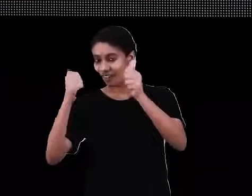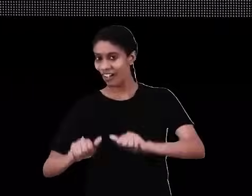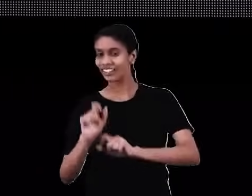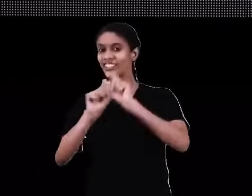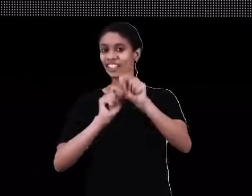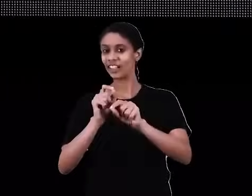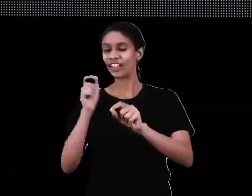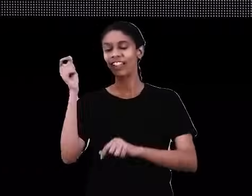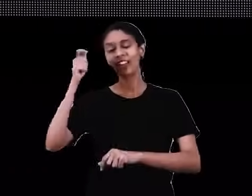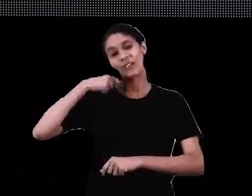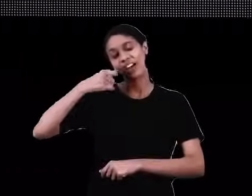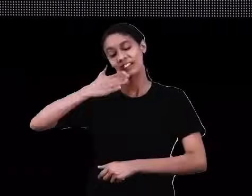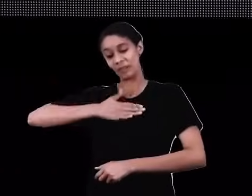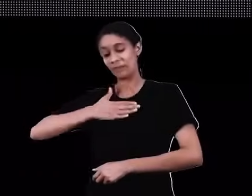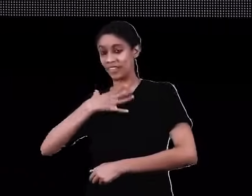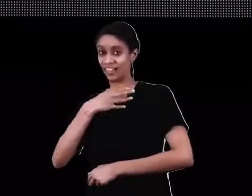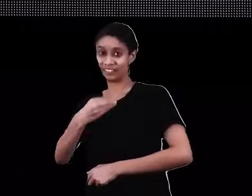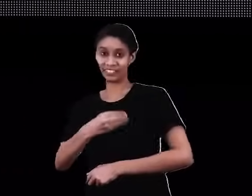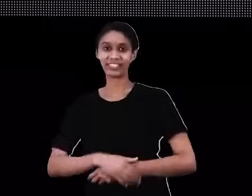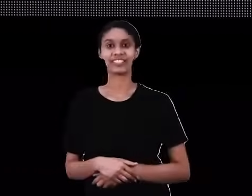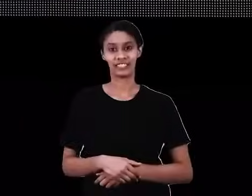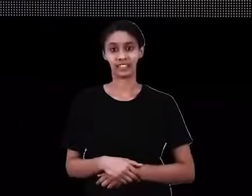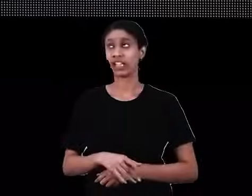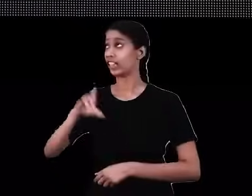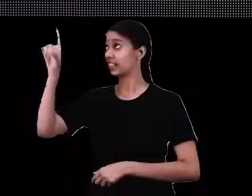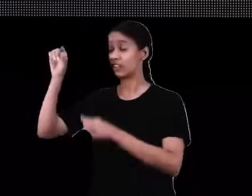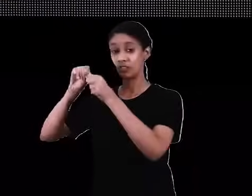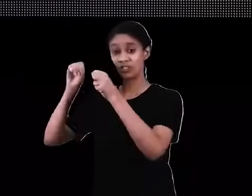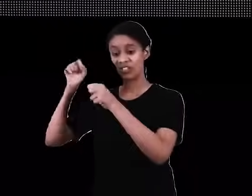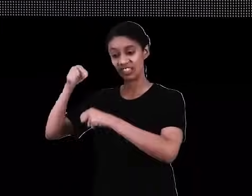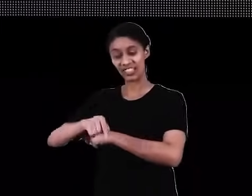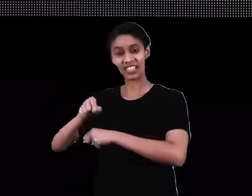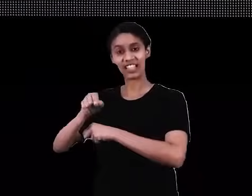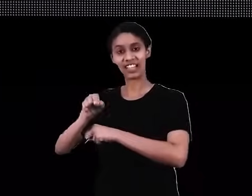Porque o artista é minha filha. E foi Deus quem a criou de forma